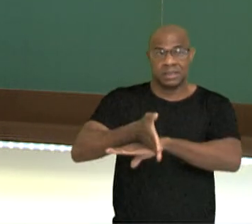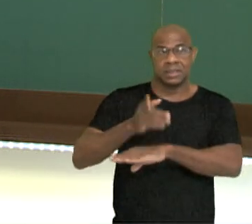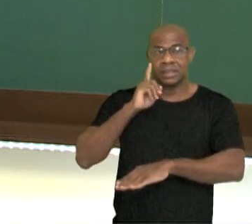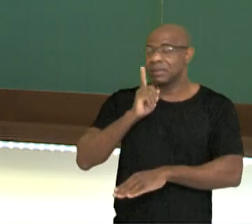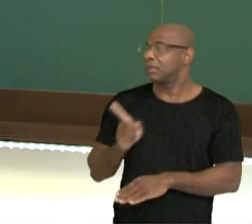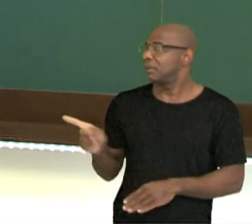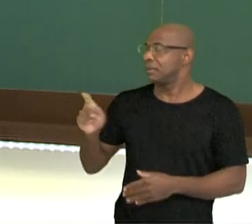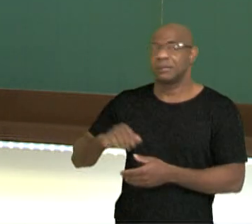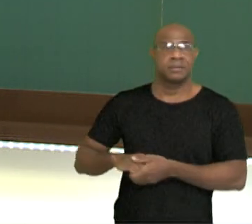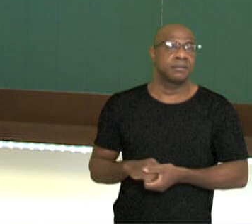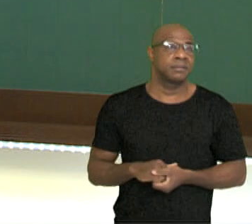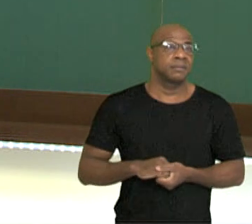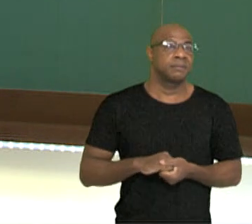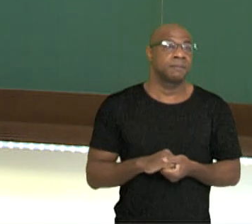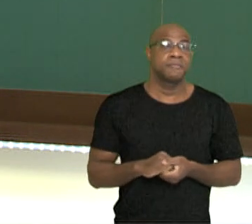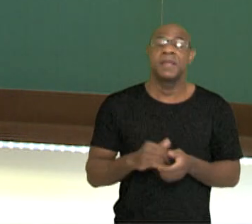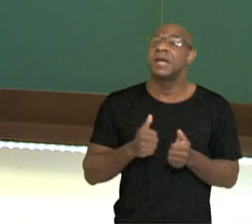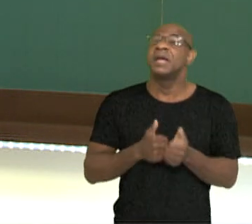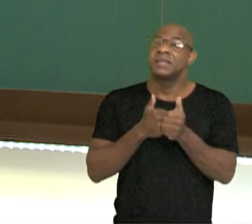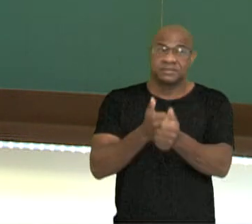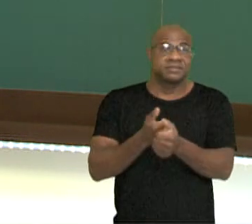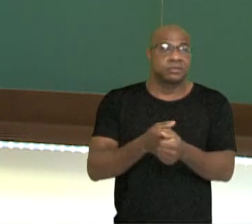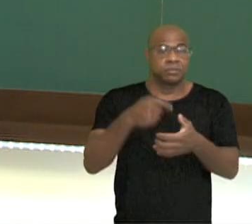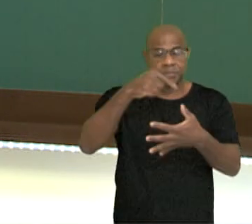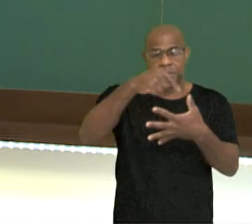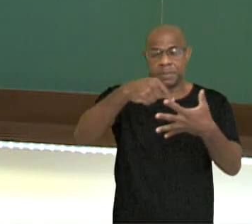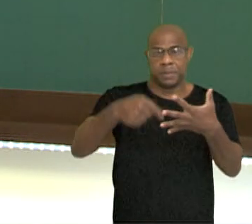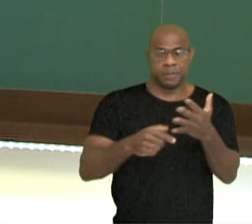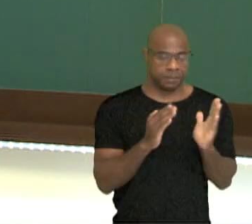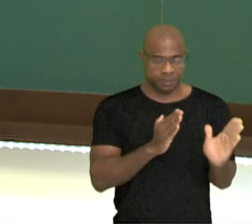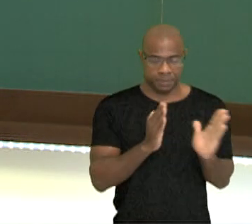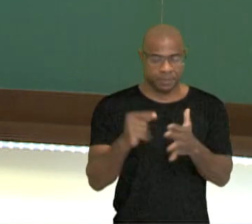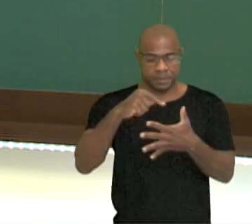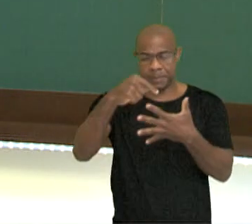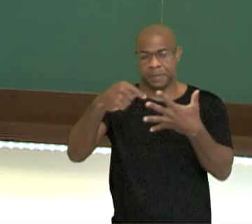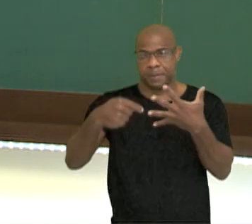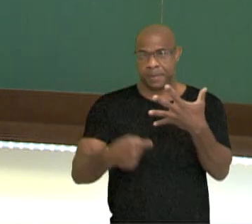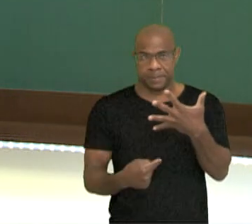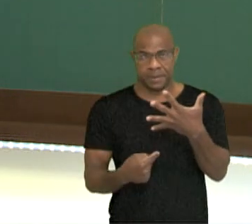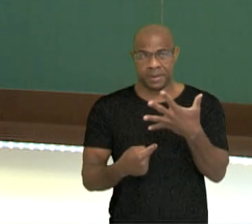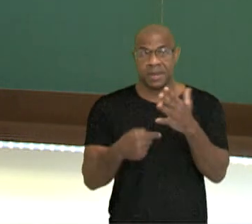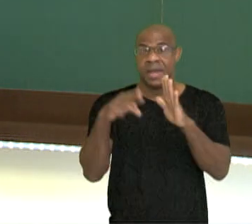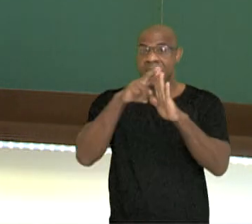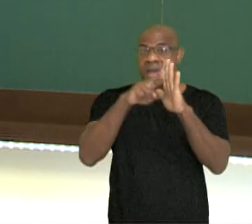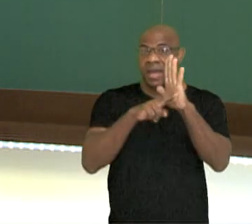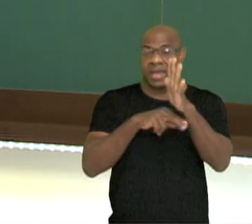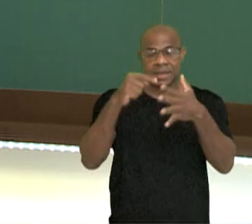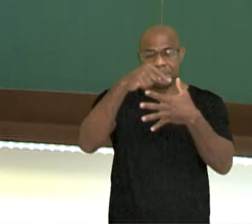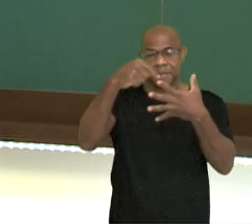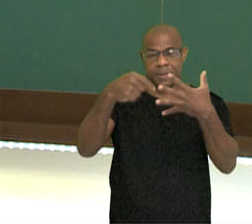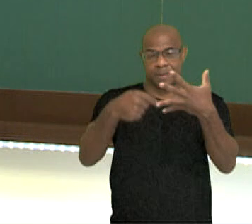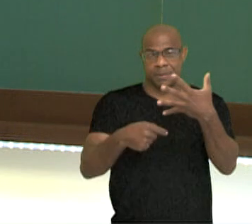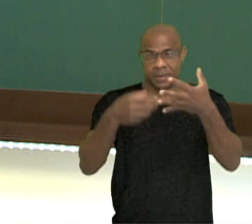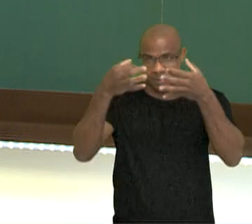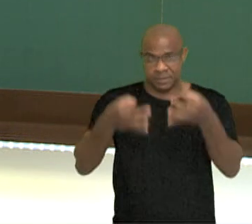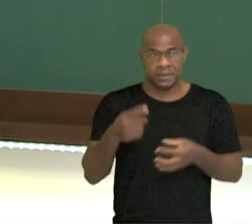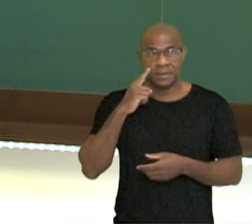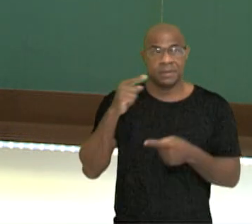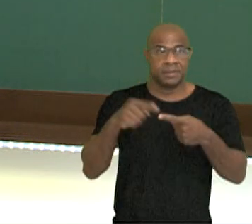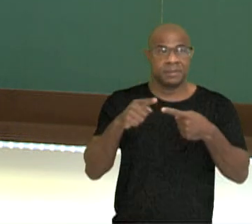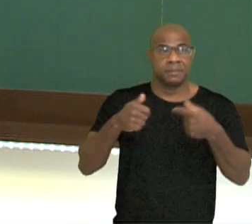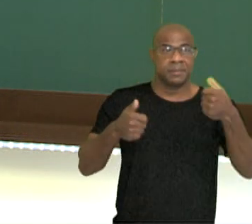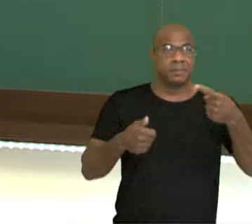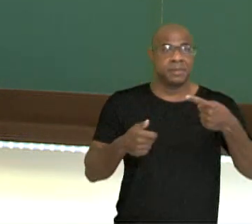www.canva.com/ptbr/criar/carta. Siga estes 5 passos básicos para criar sua carta online. Esse é o roteirinho, minha gente. Abra o